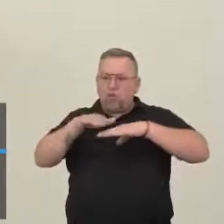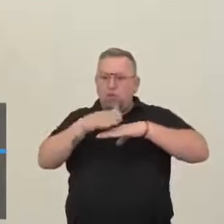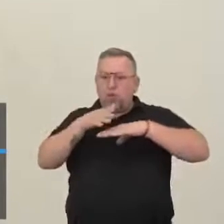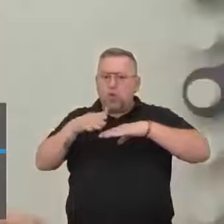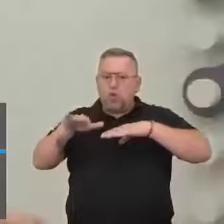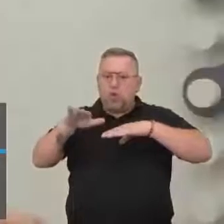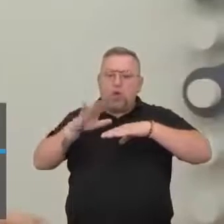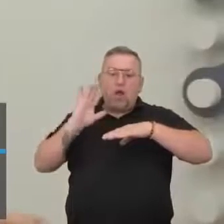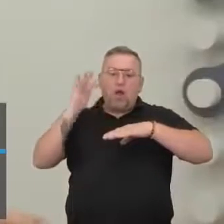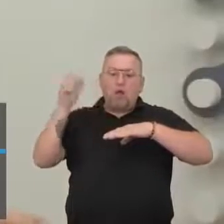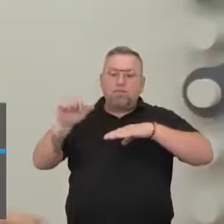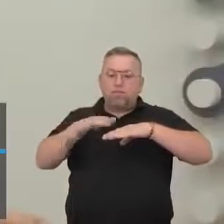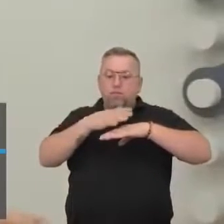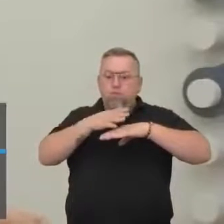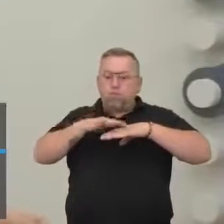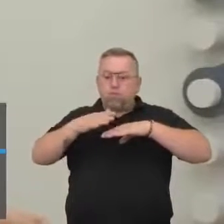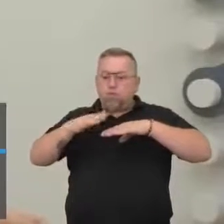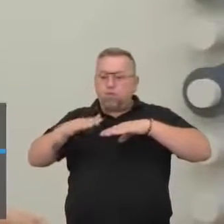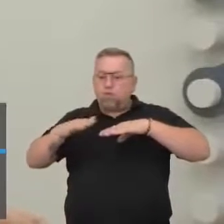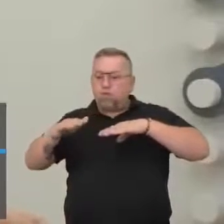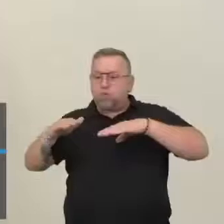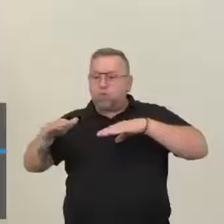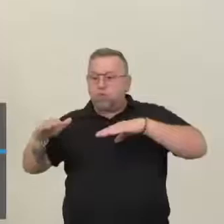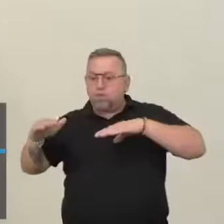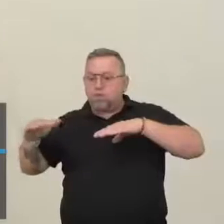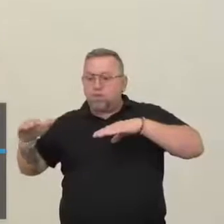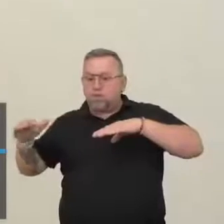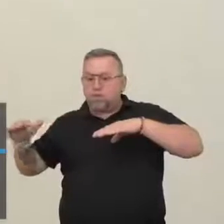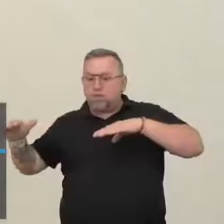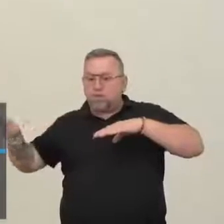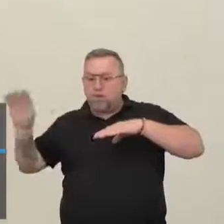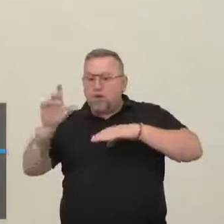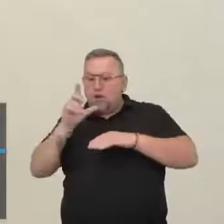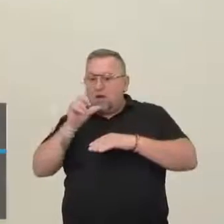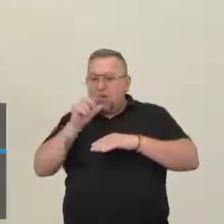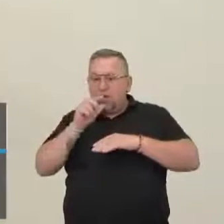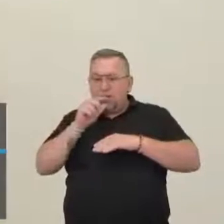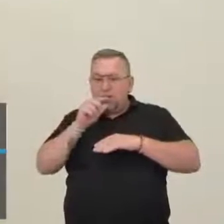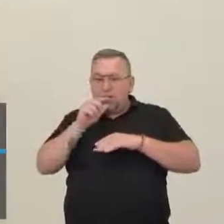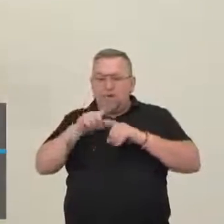geografia. É, lógico. Teve aula de geografia, aí viu o afastamento da água,